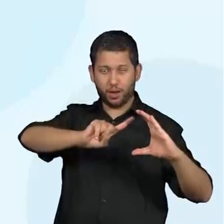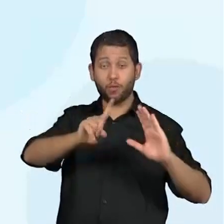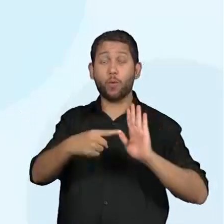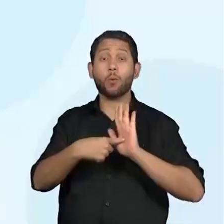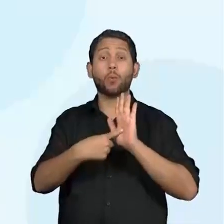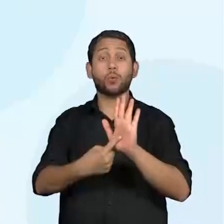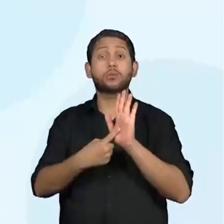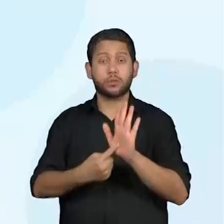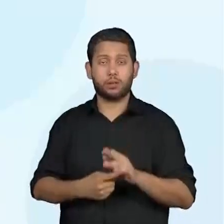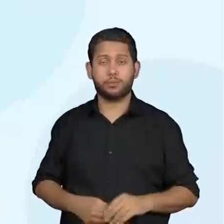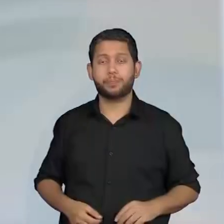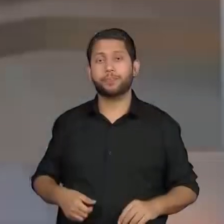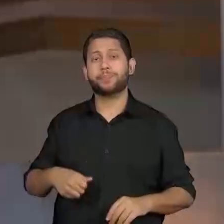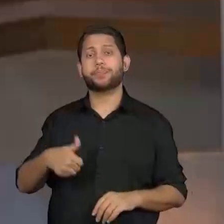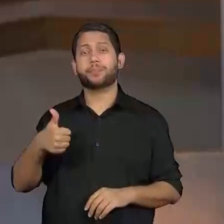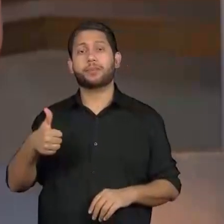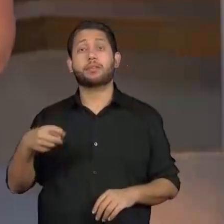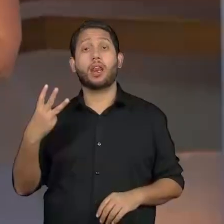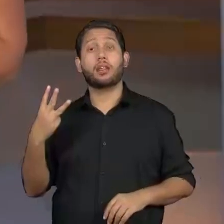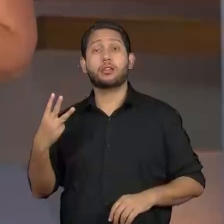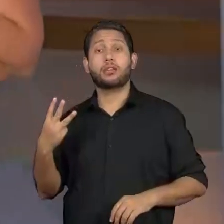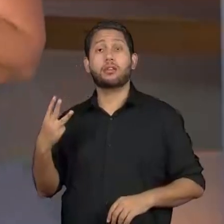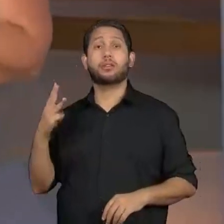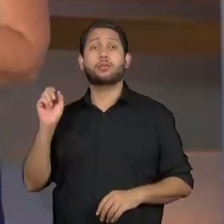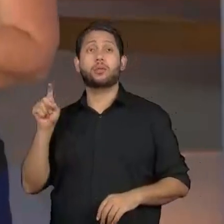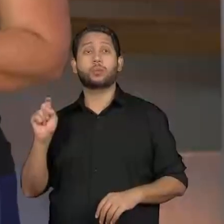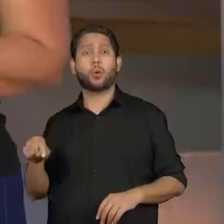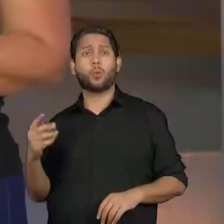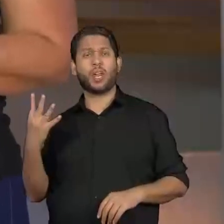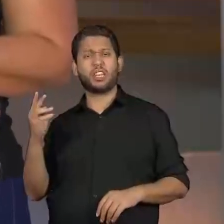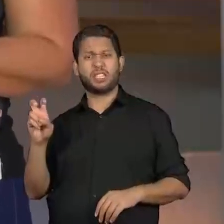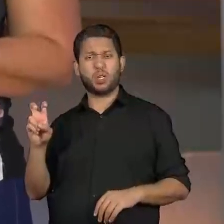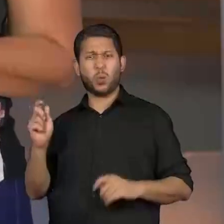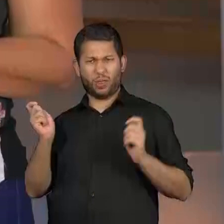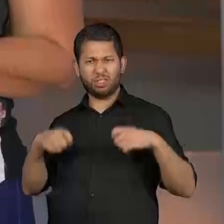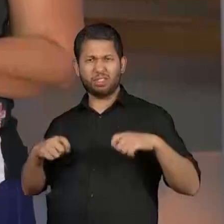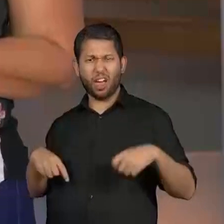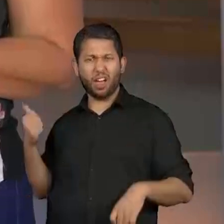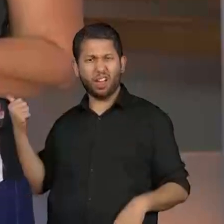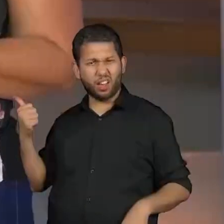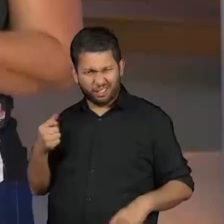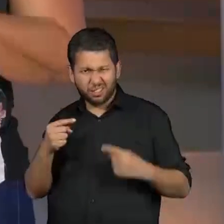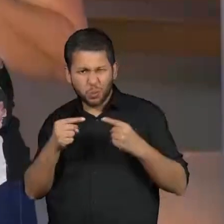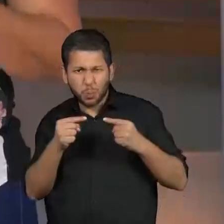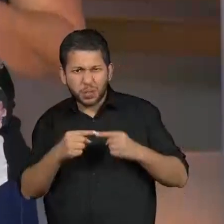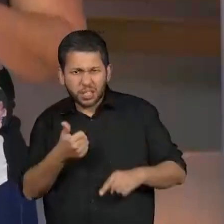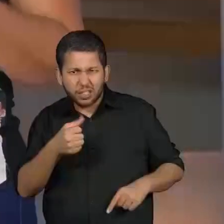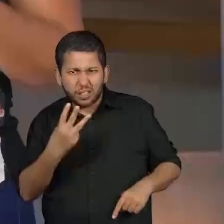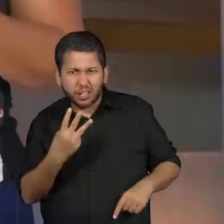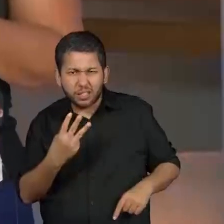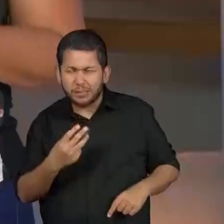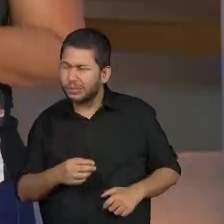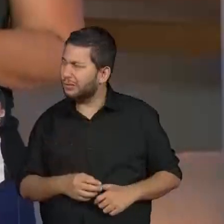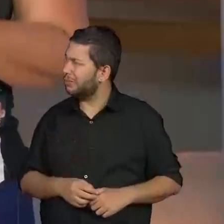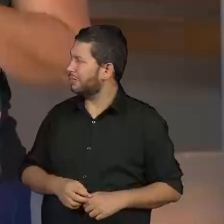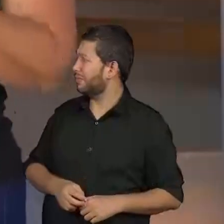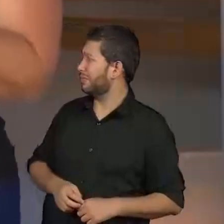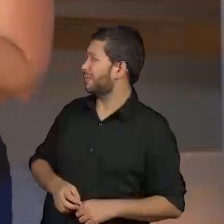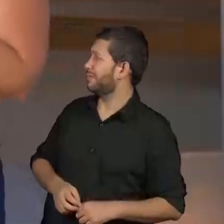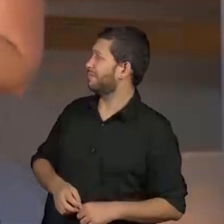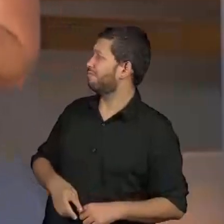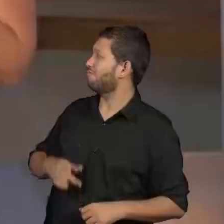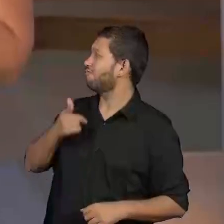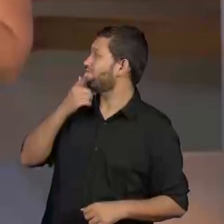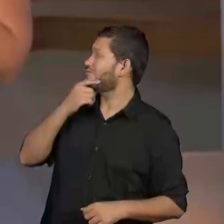13 horas e 45 minutos, como eu posso representar no relógio de ponteiro? Bom, a gente sabe que